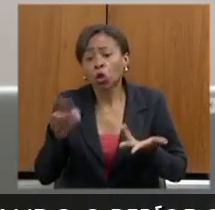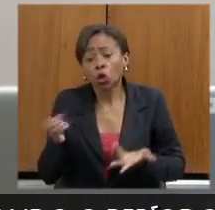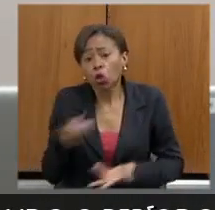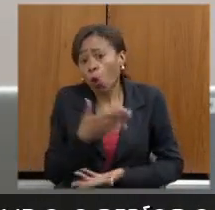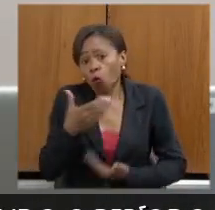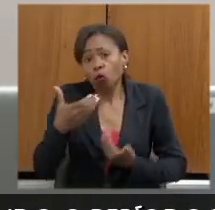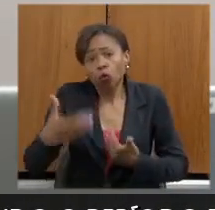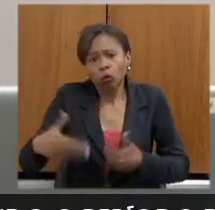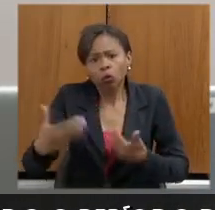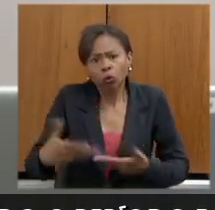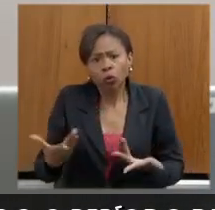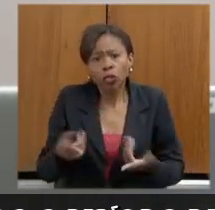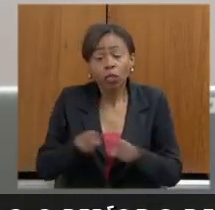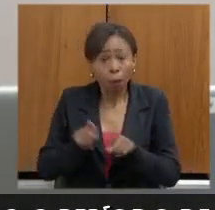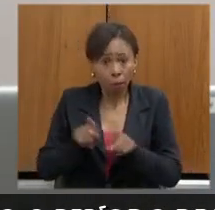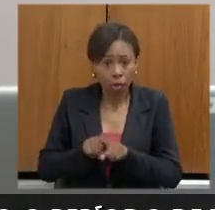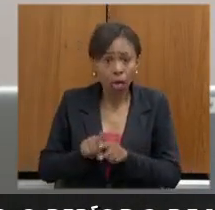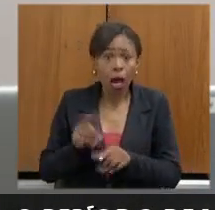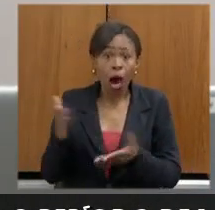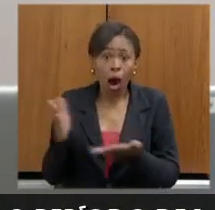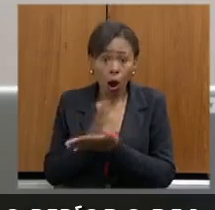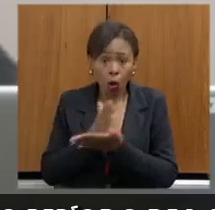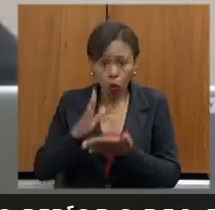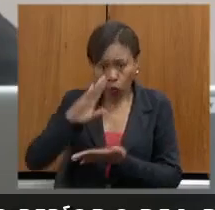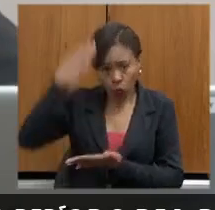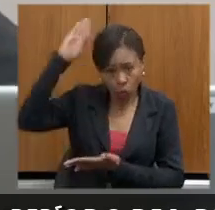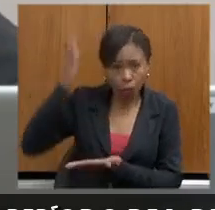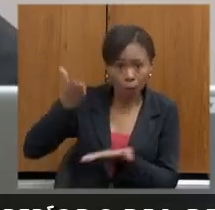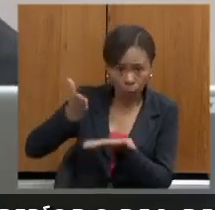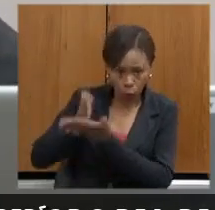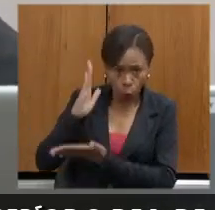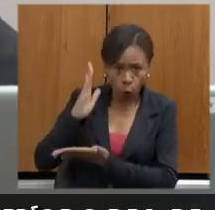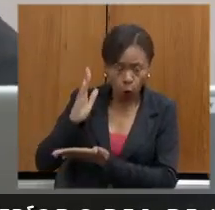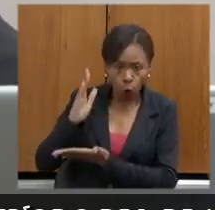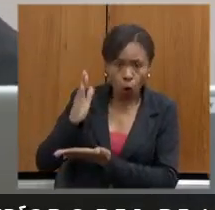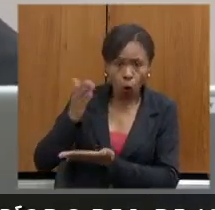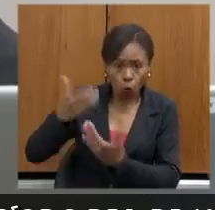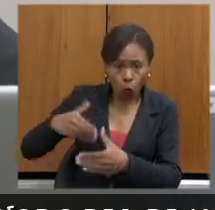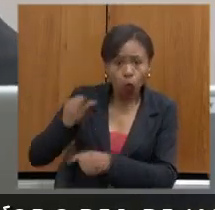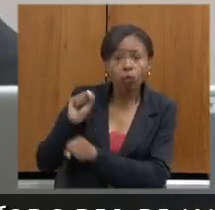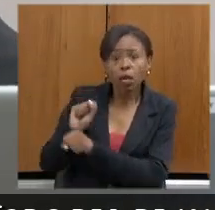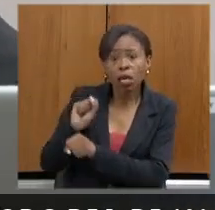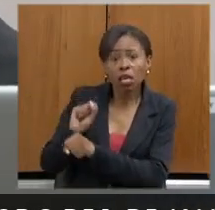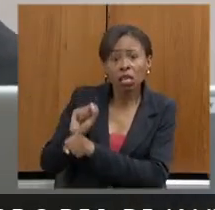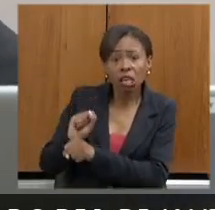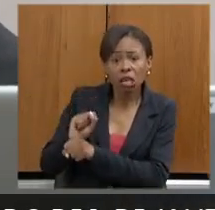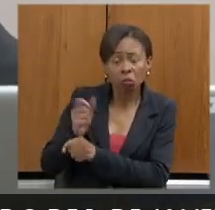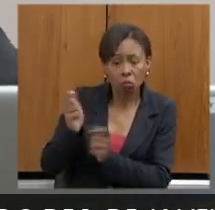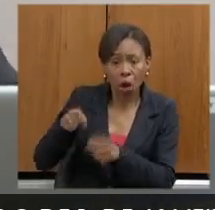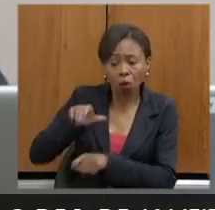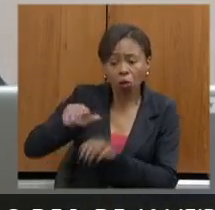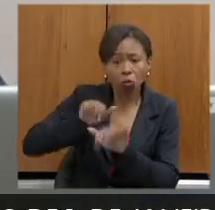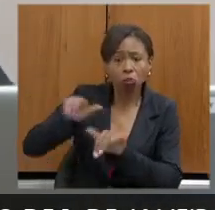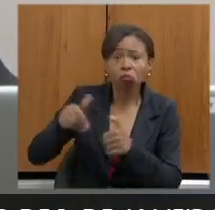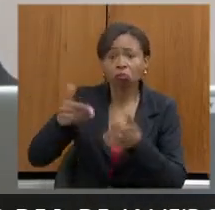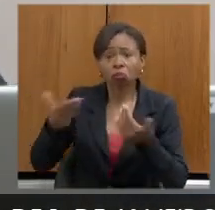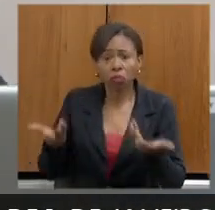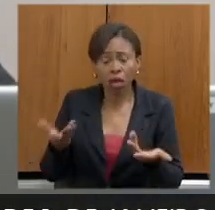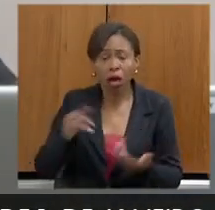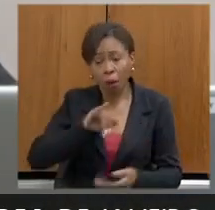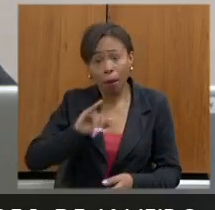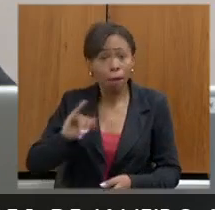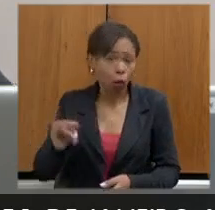de aproveitar excedentes do concurso do Corpo de Bombeiros que é um questionamento sempre cobrada que por todos que estão lá fora